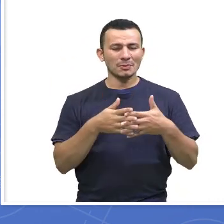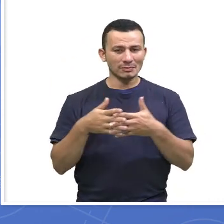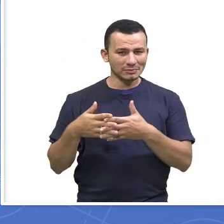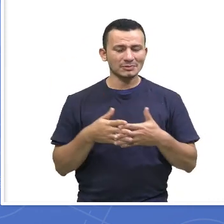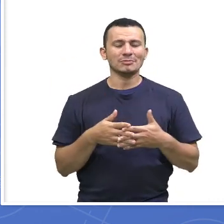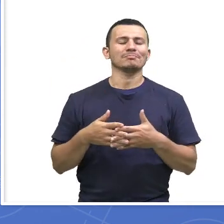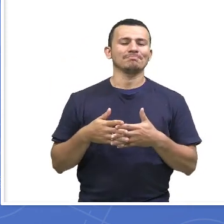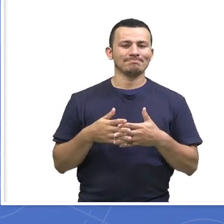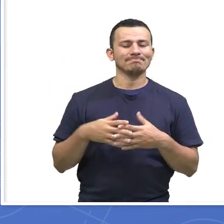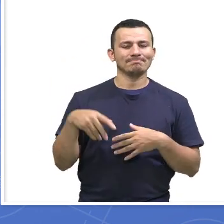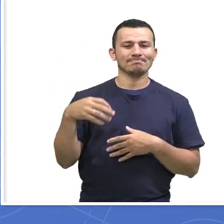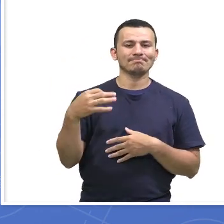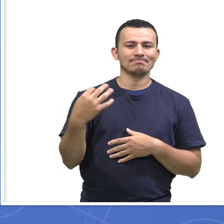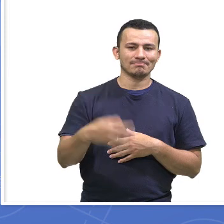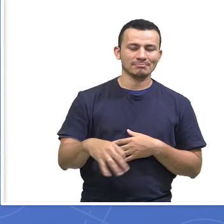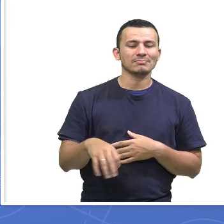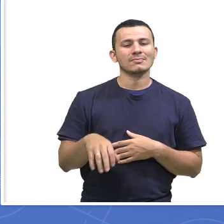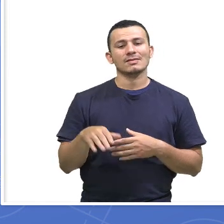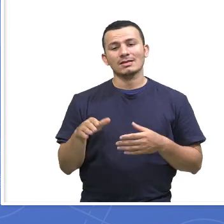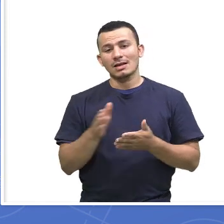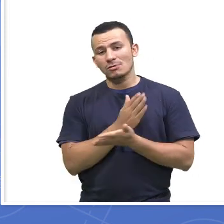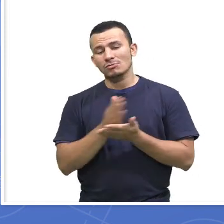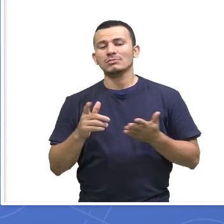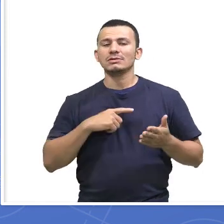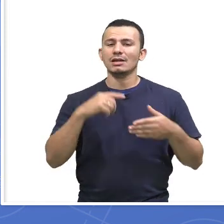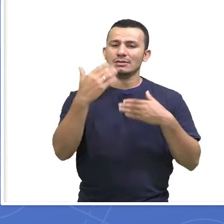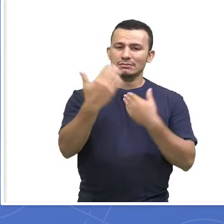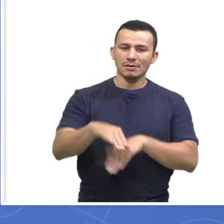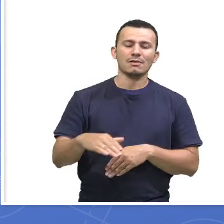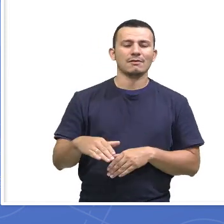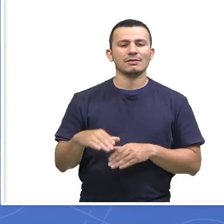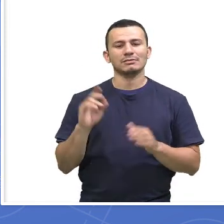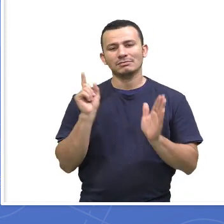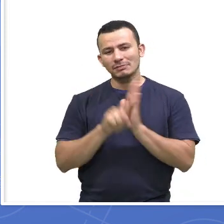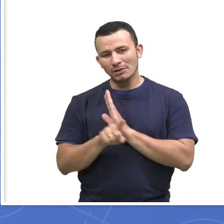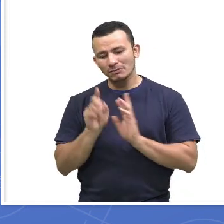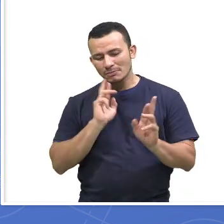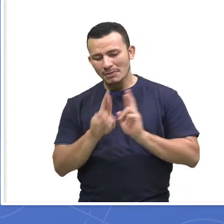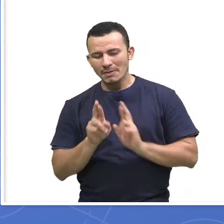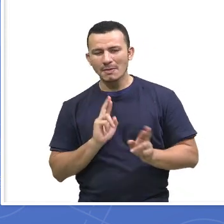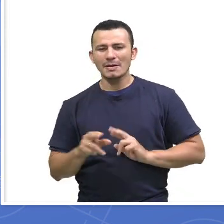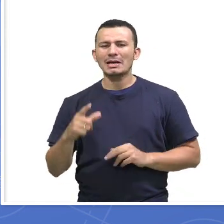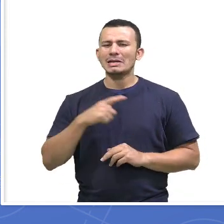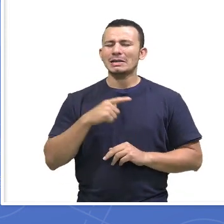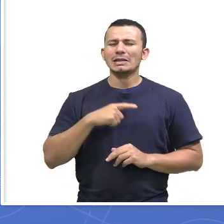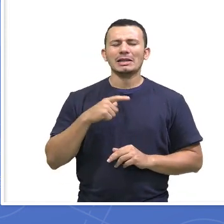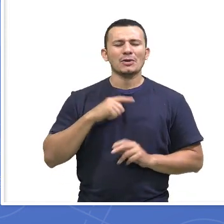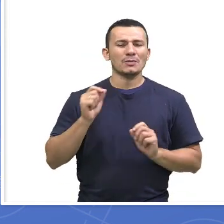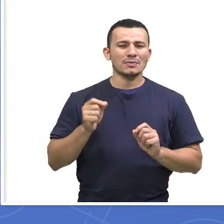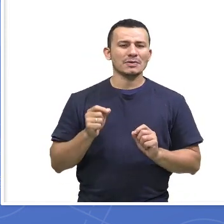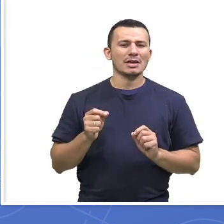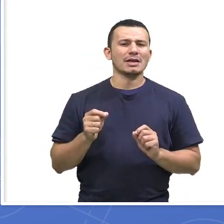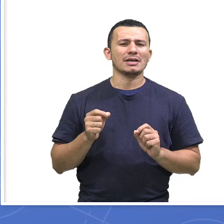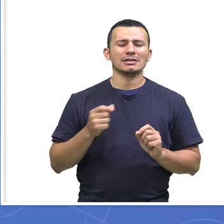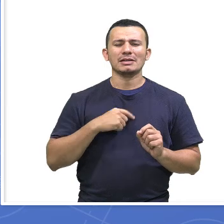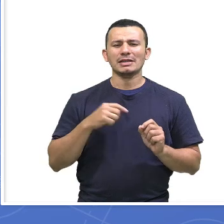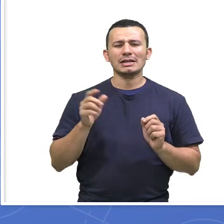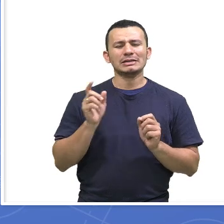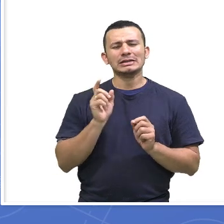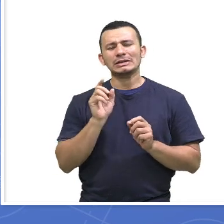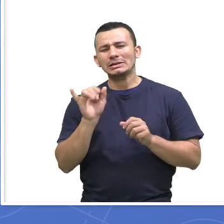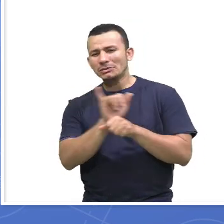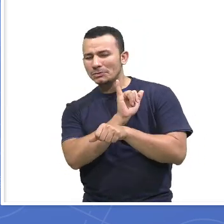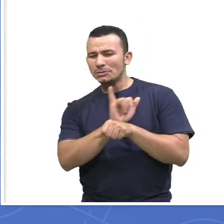Às vezes, você vai fazer uma prova aí, uma questão, ela vem aí cheio de armadilhas,